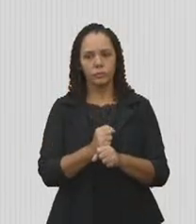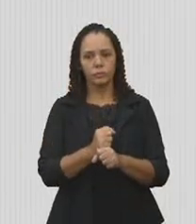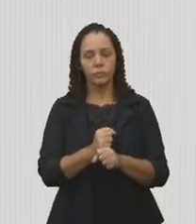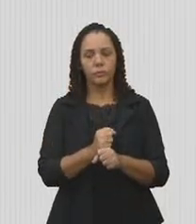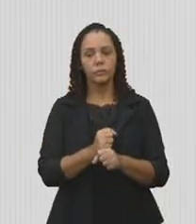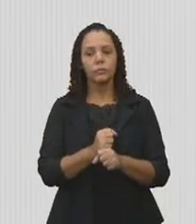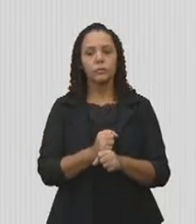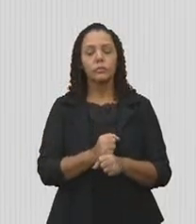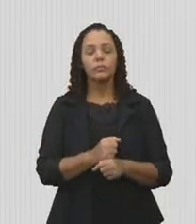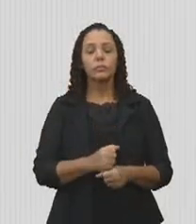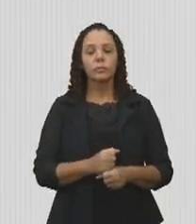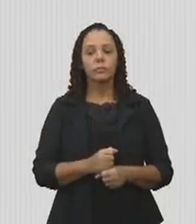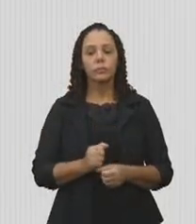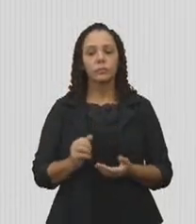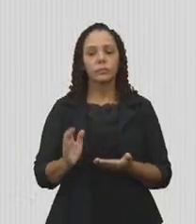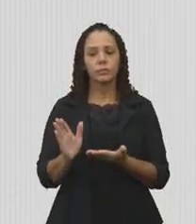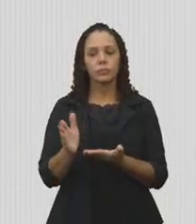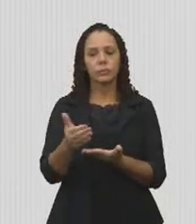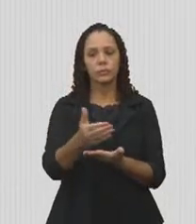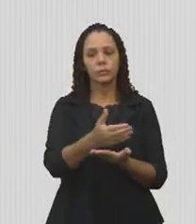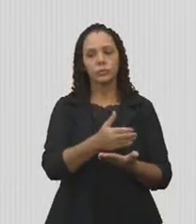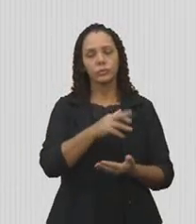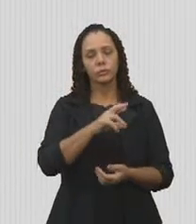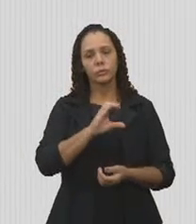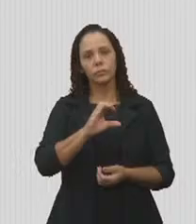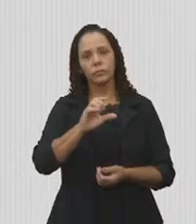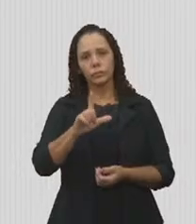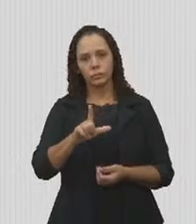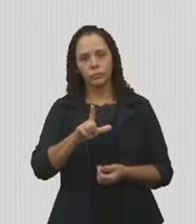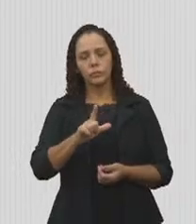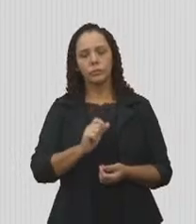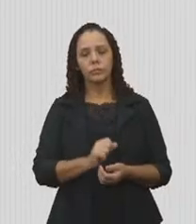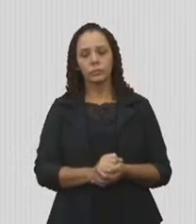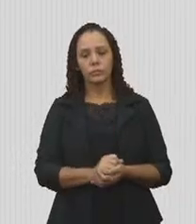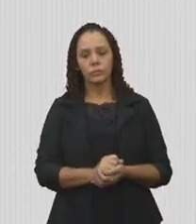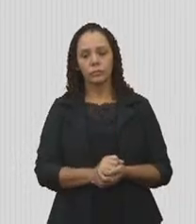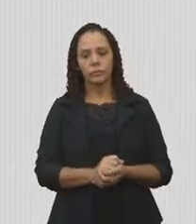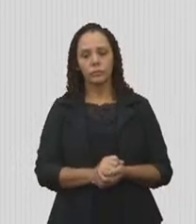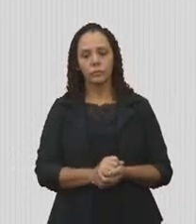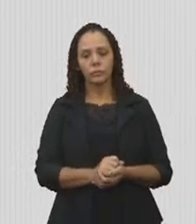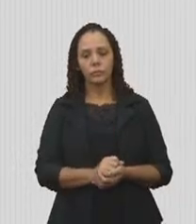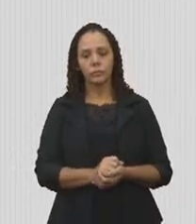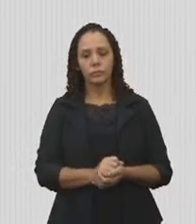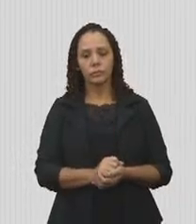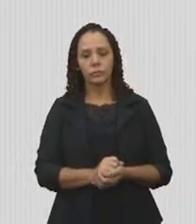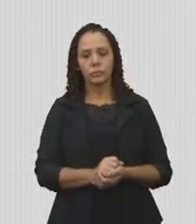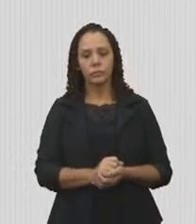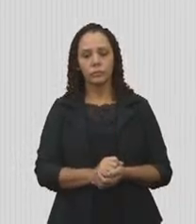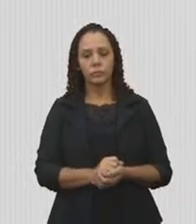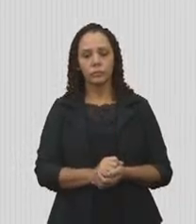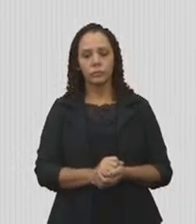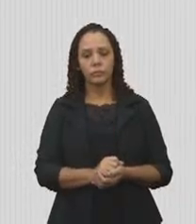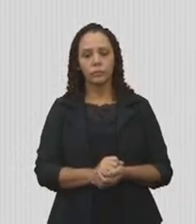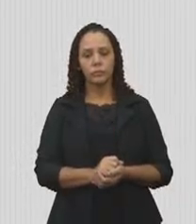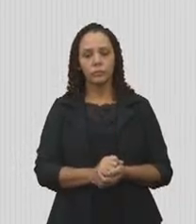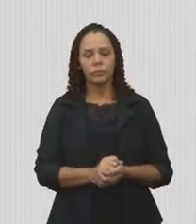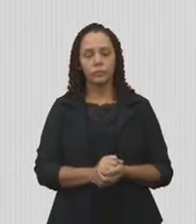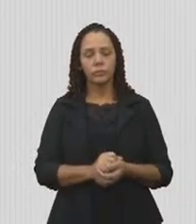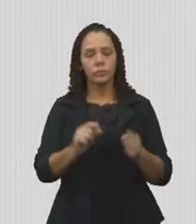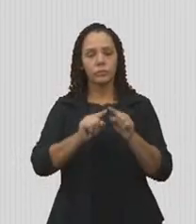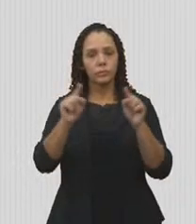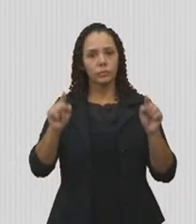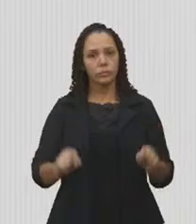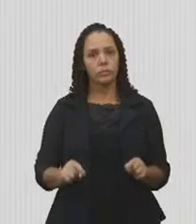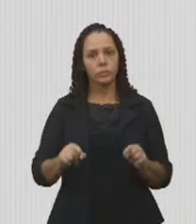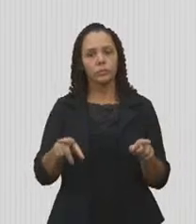ela pega as receitas correntes e deduz, que não entra no cálculo, a contribuição do servidor, o